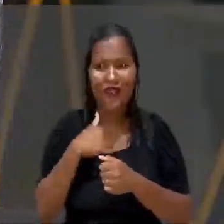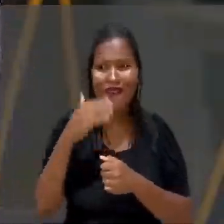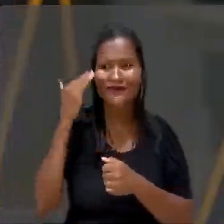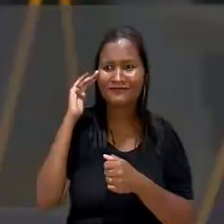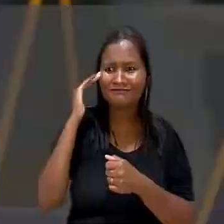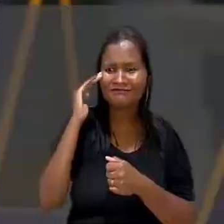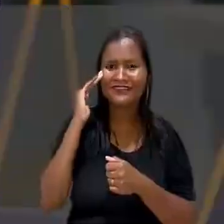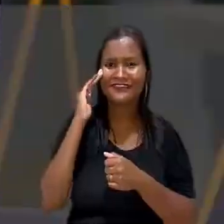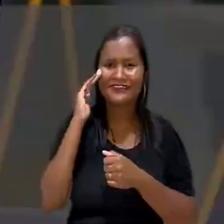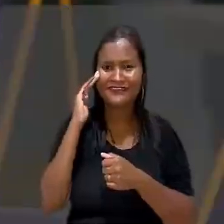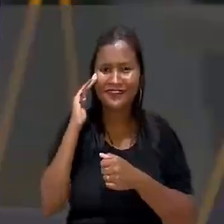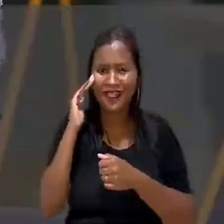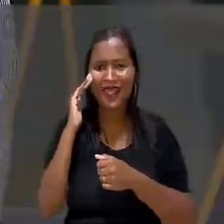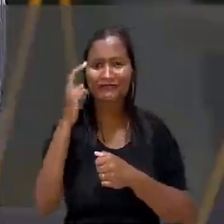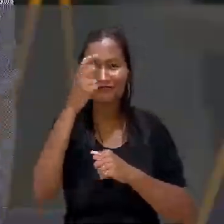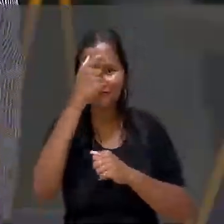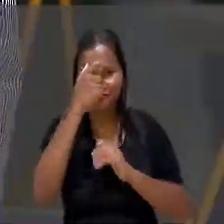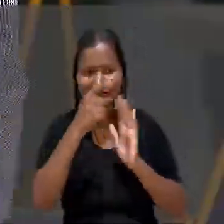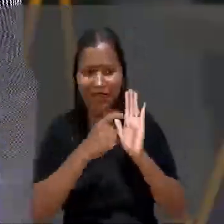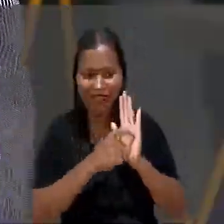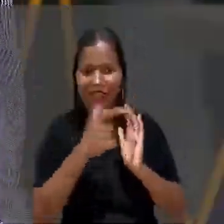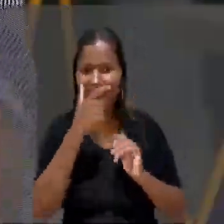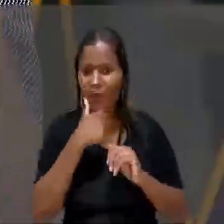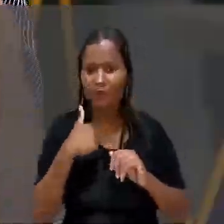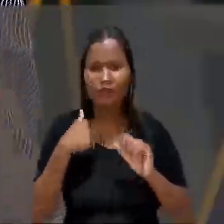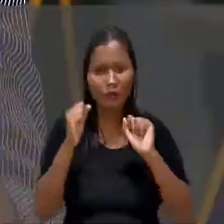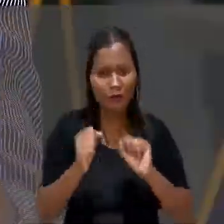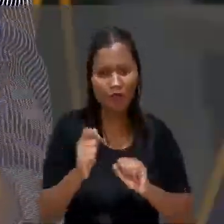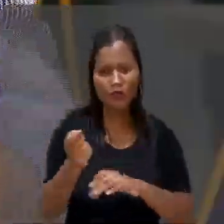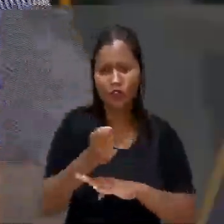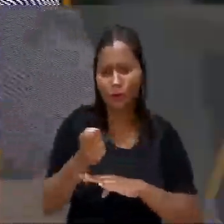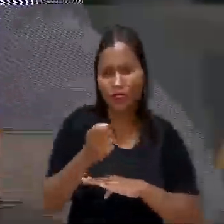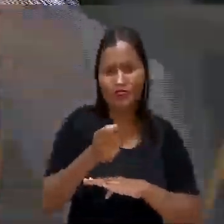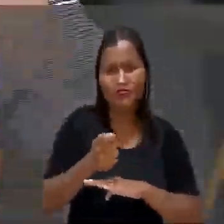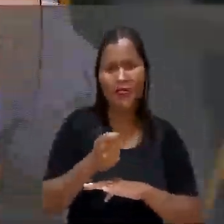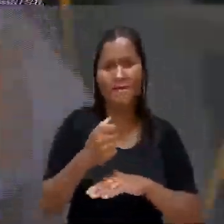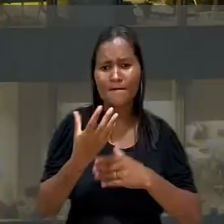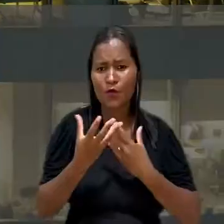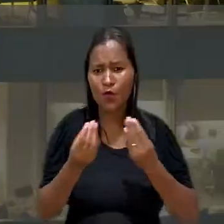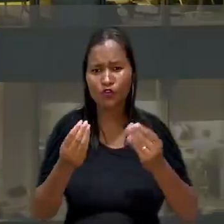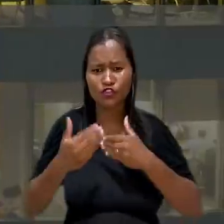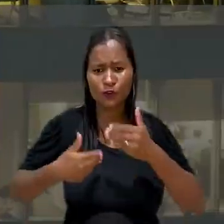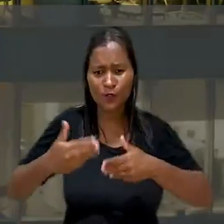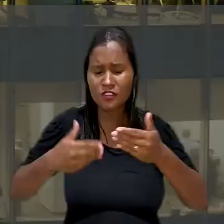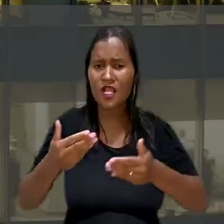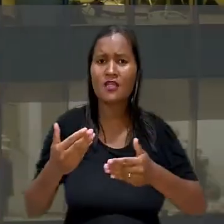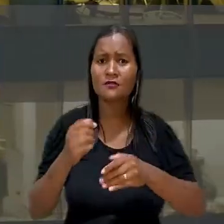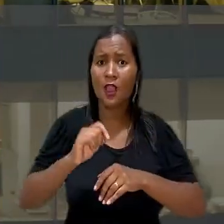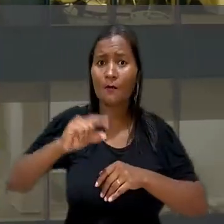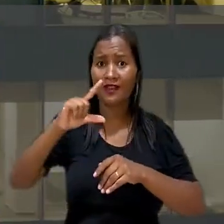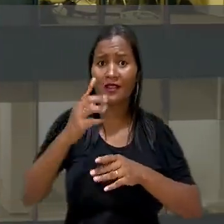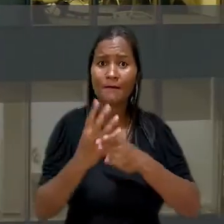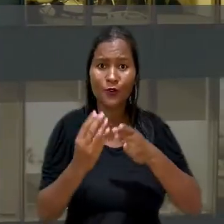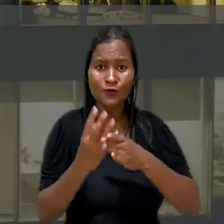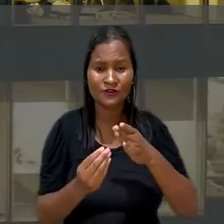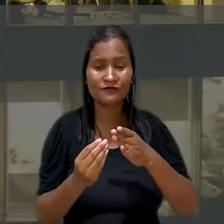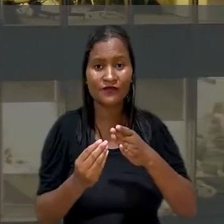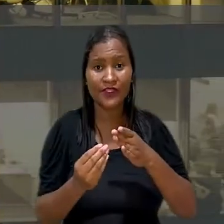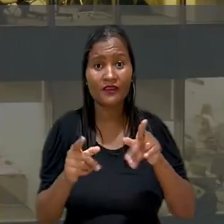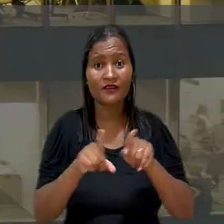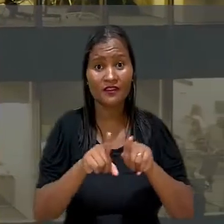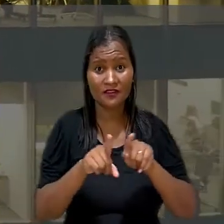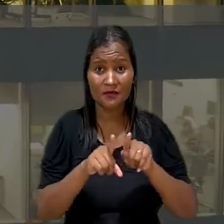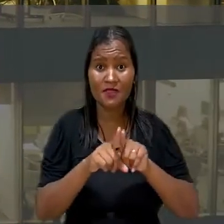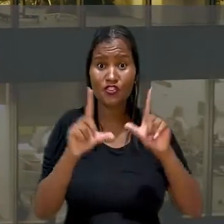esse negócio de inteligência artificial, acho que eu posso automatizar um monte de processo, aumentar minha produtividade significativamente, muitas vezes